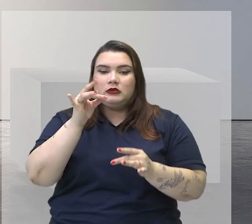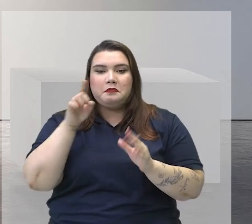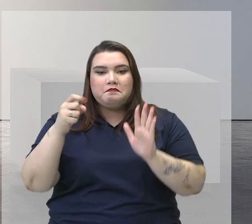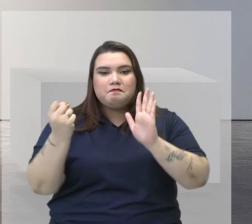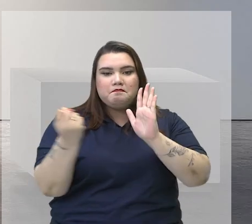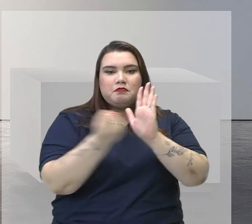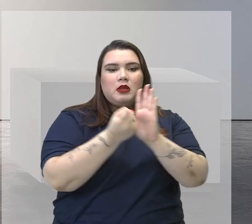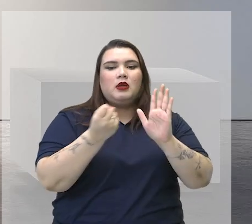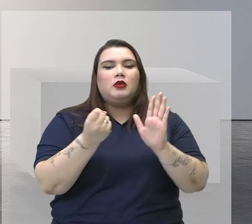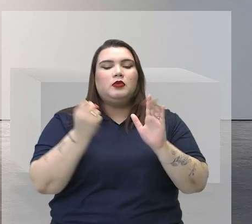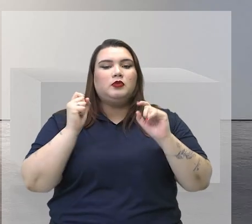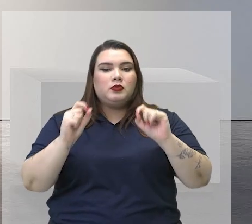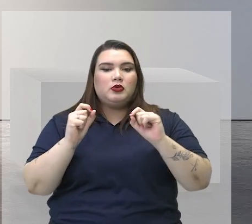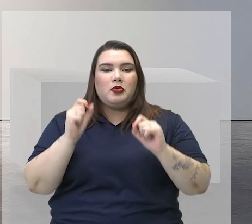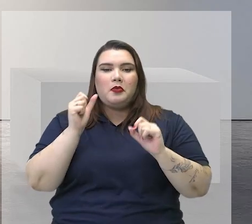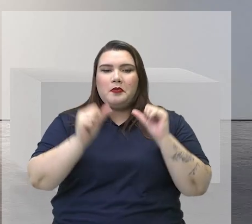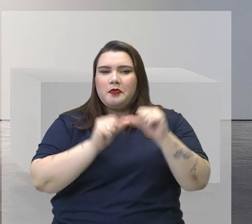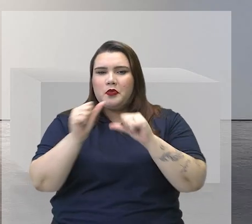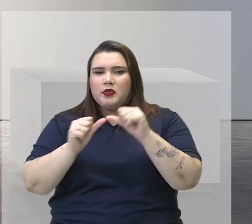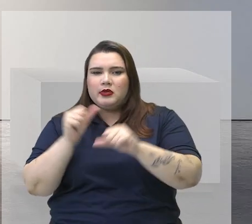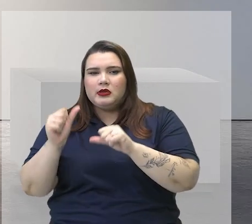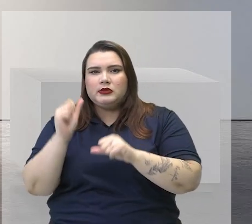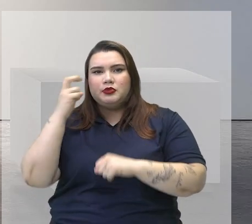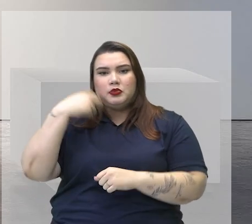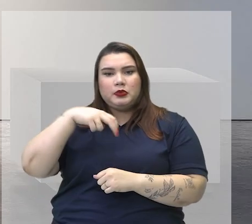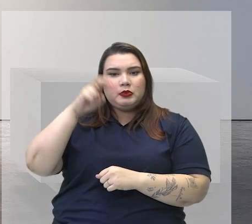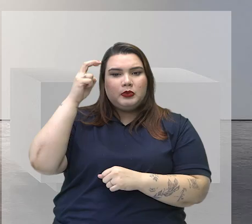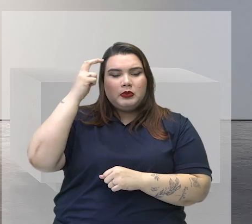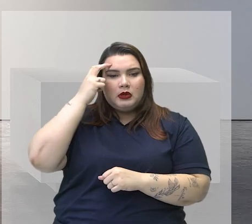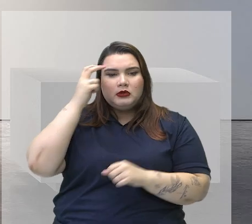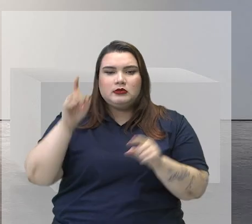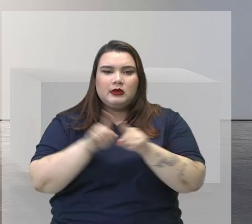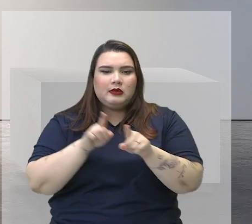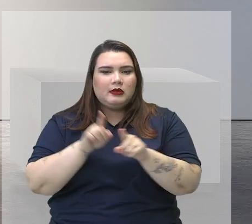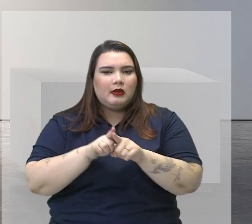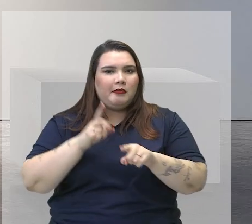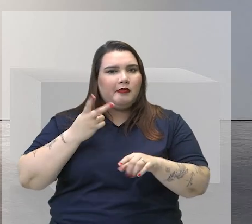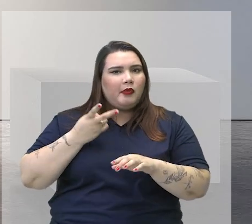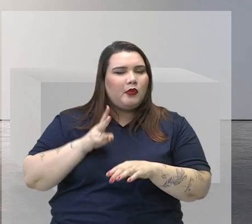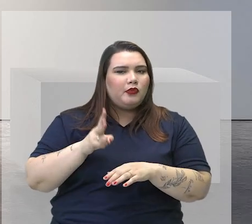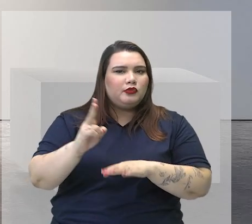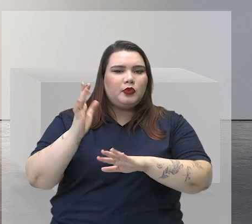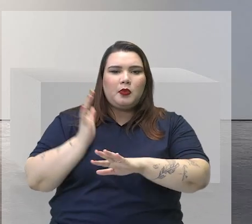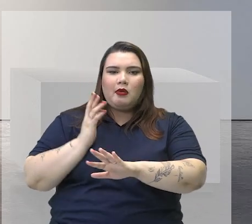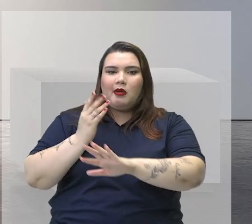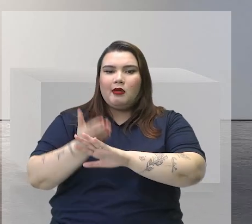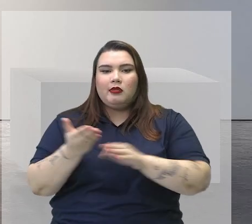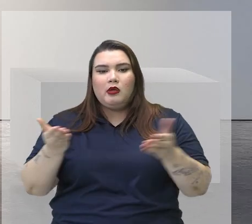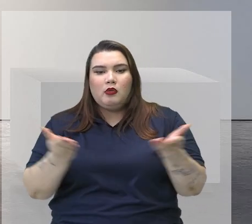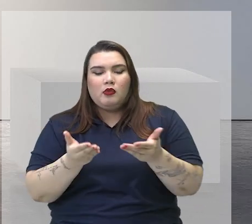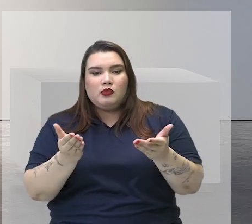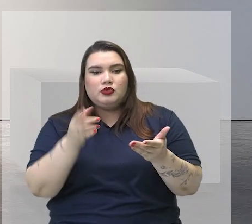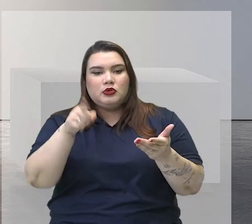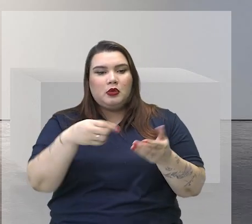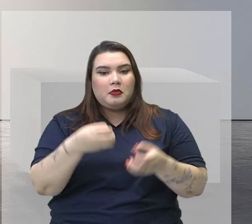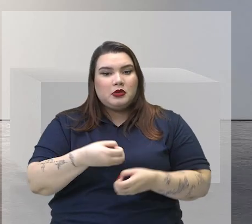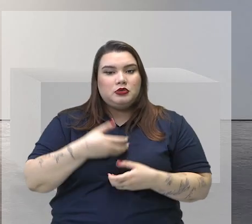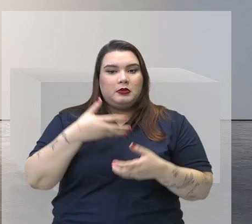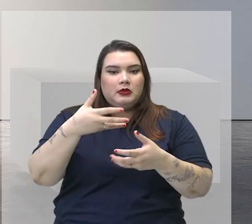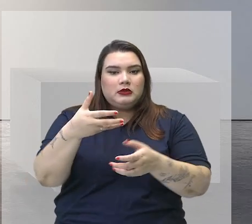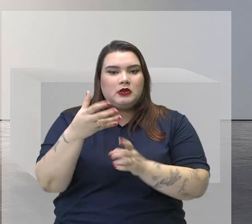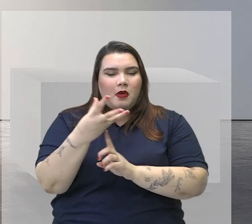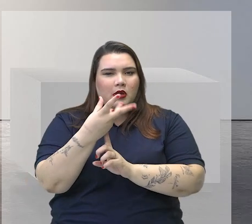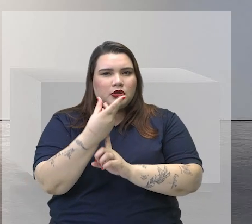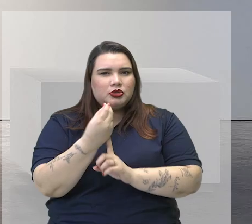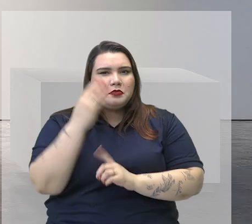de intensas transformações culturais e permanece até hoje como uma expressão artística de